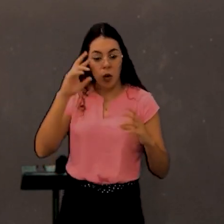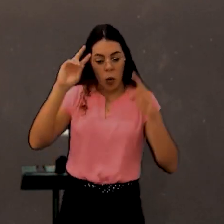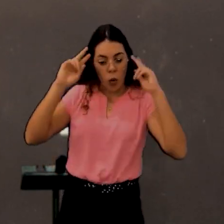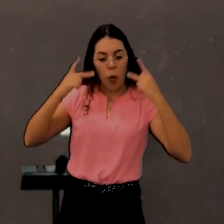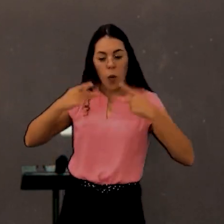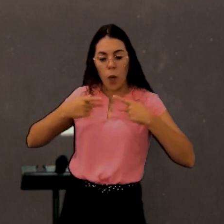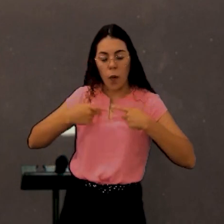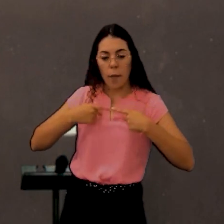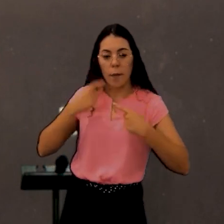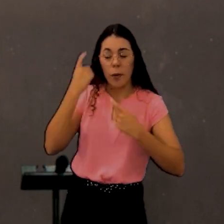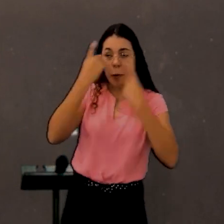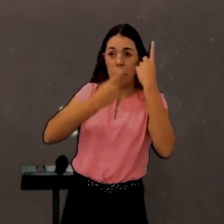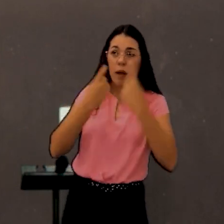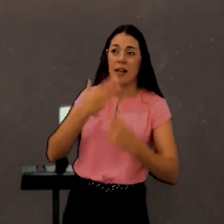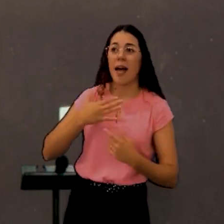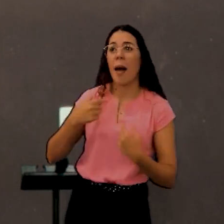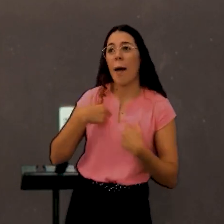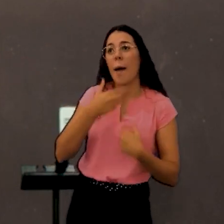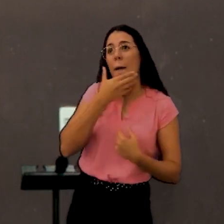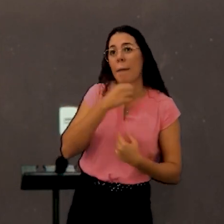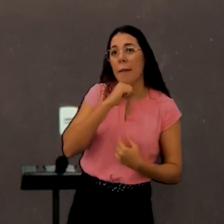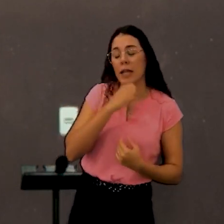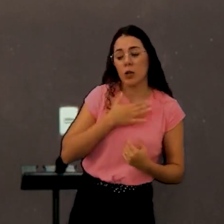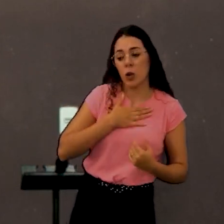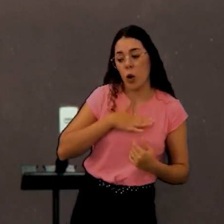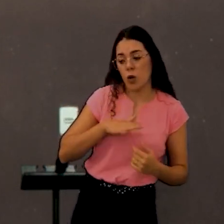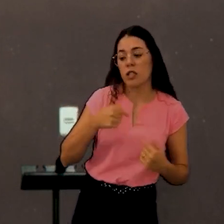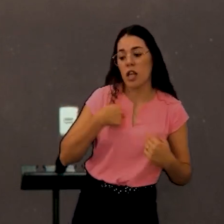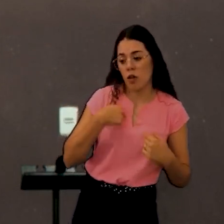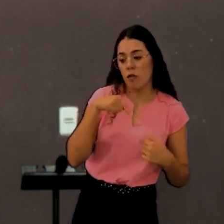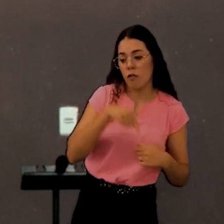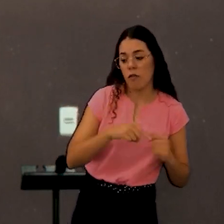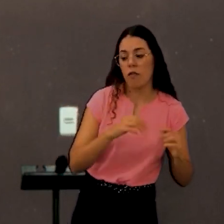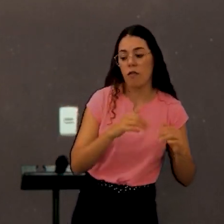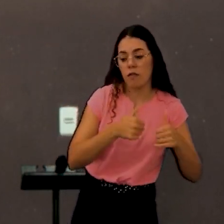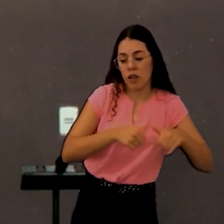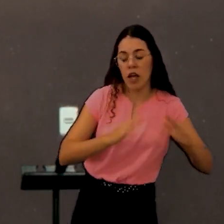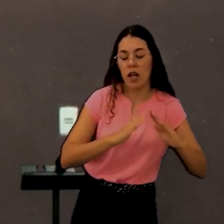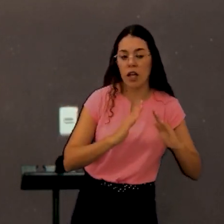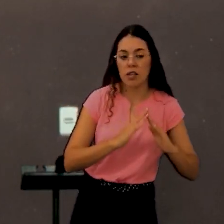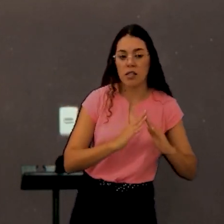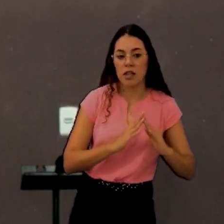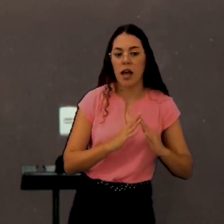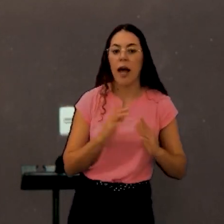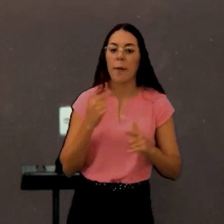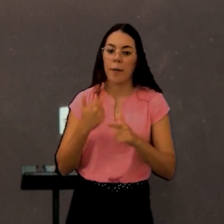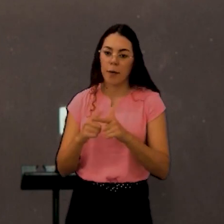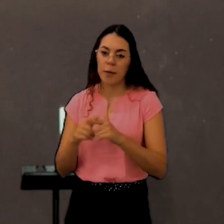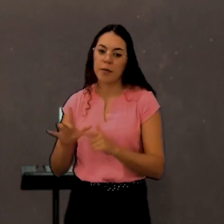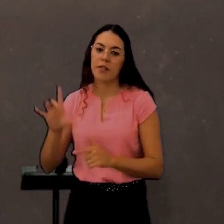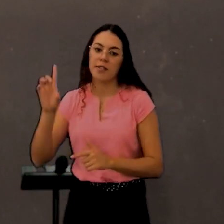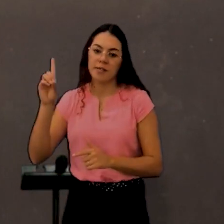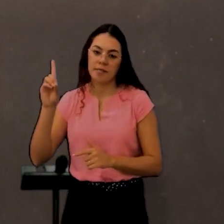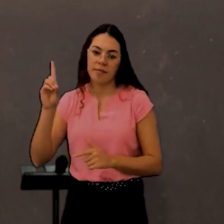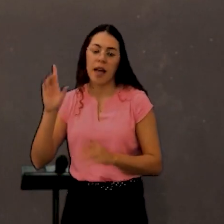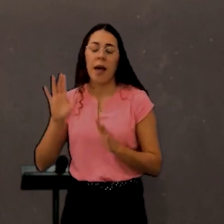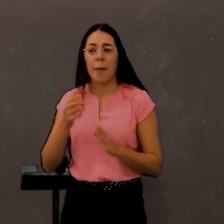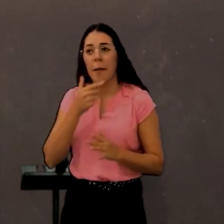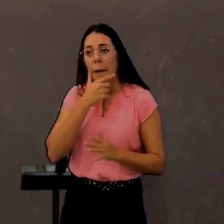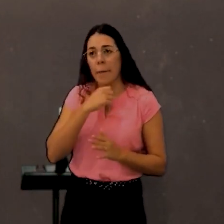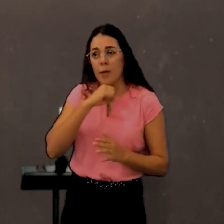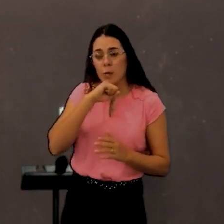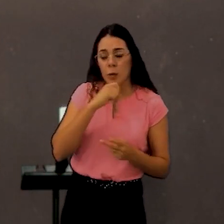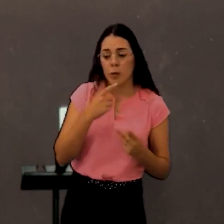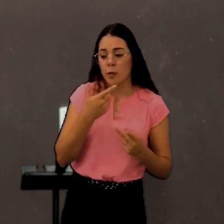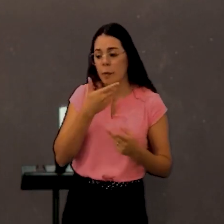meu pai não gosta, então eu não vou ficar em casa, ele está arrumando um problema com Deus. Mas é porque o meu marido, mas é porque minha